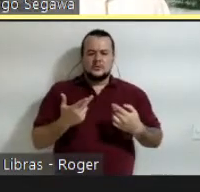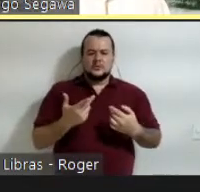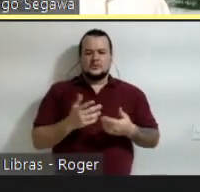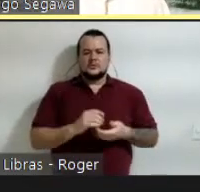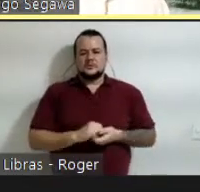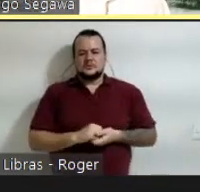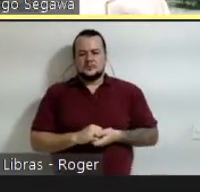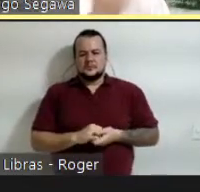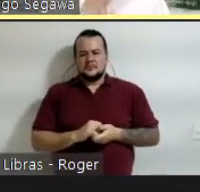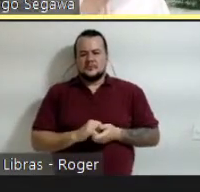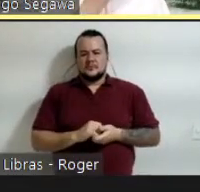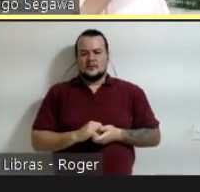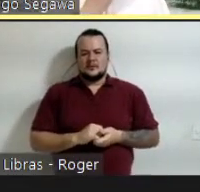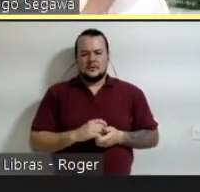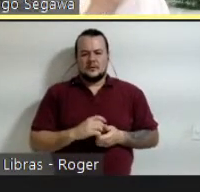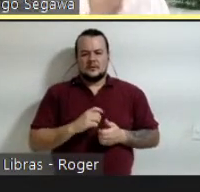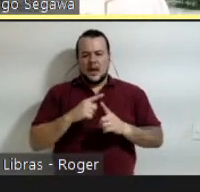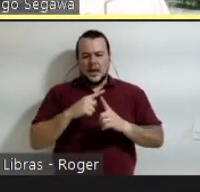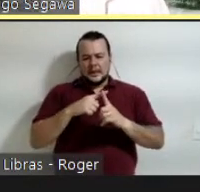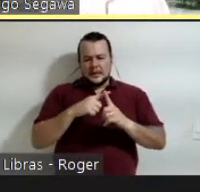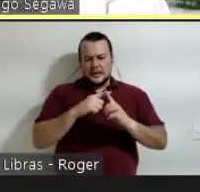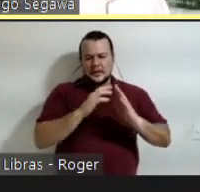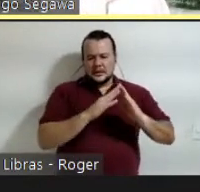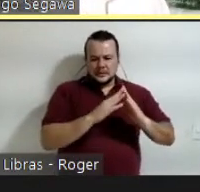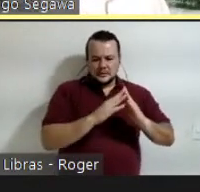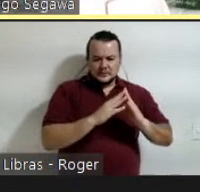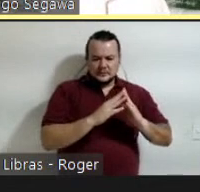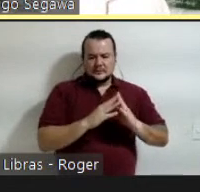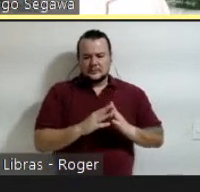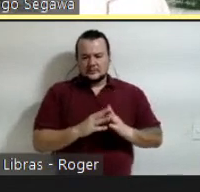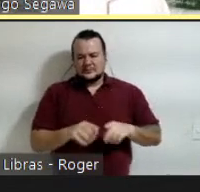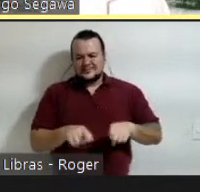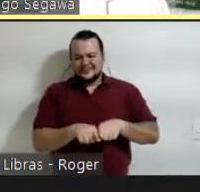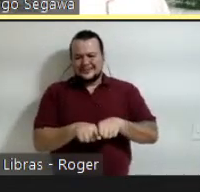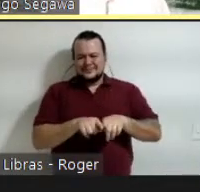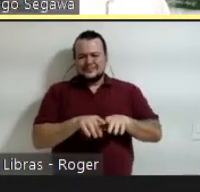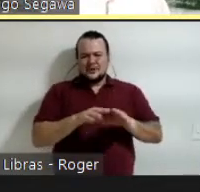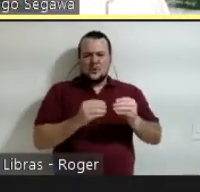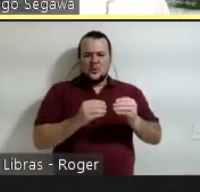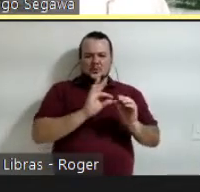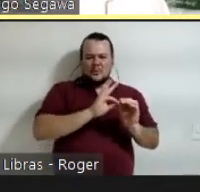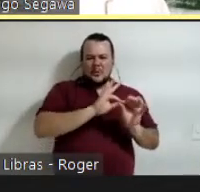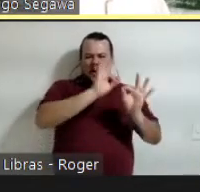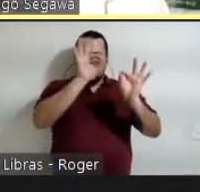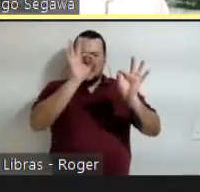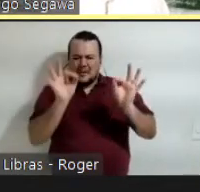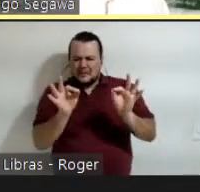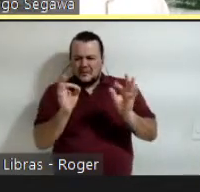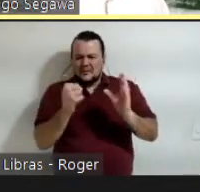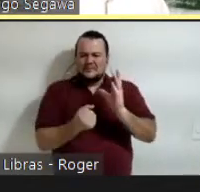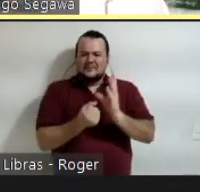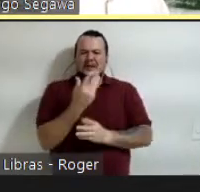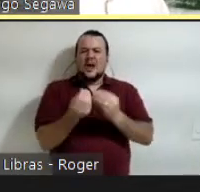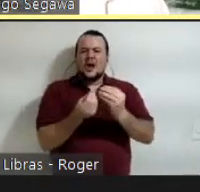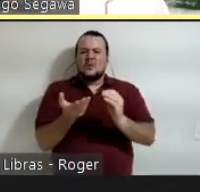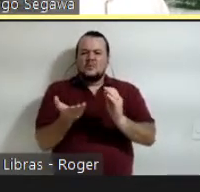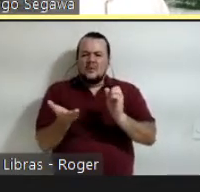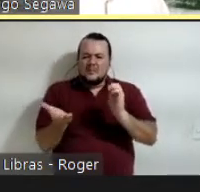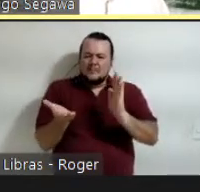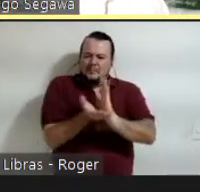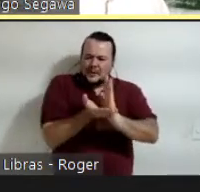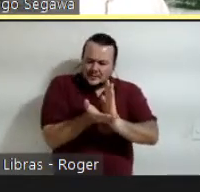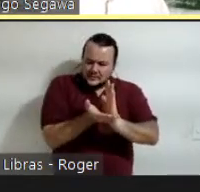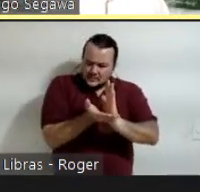Da capela, né? Da igreja. E algo que essa forma vai gerar como uma espécie de matriz de arquitetura